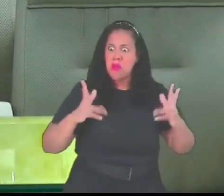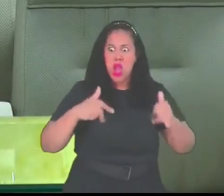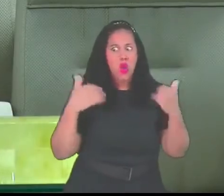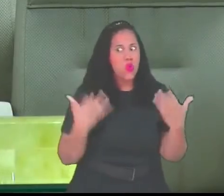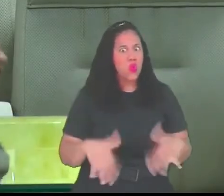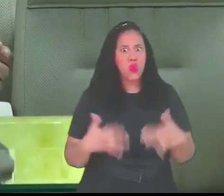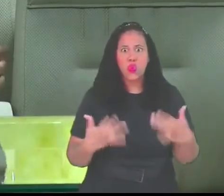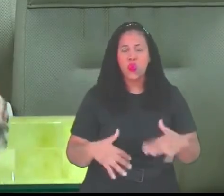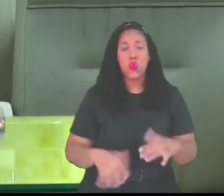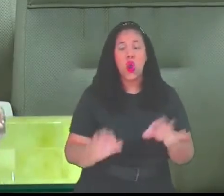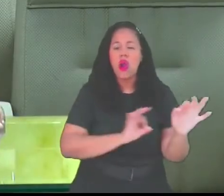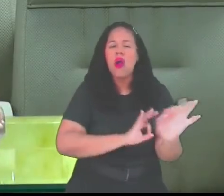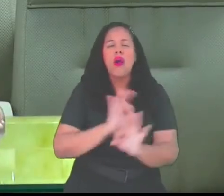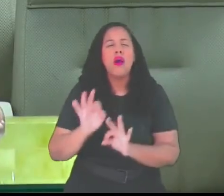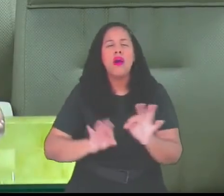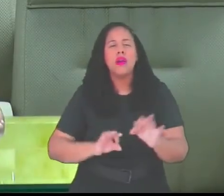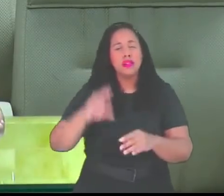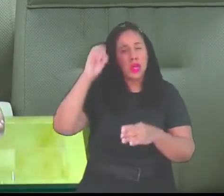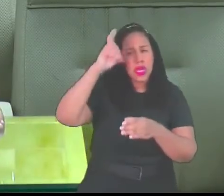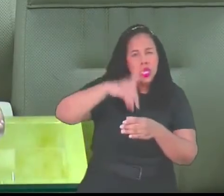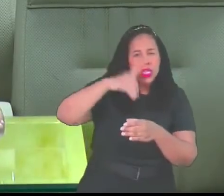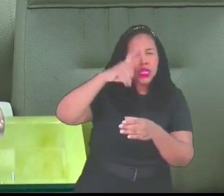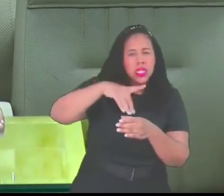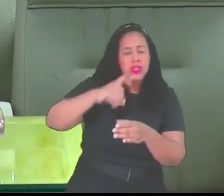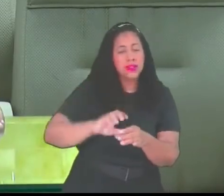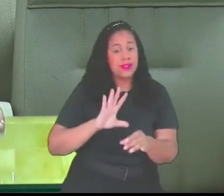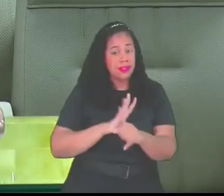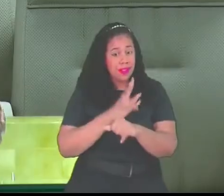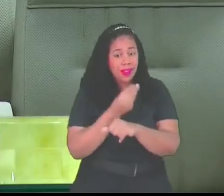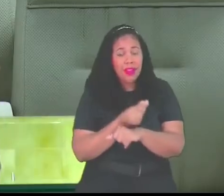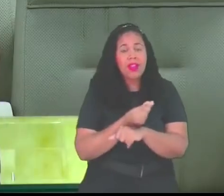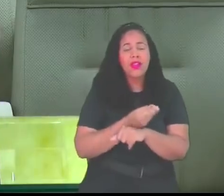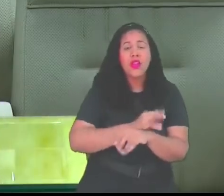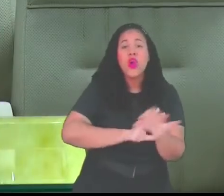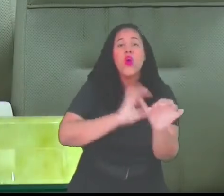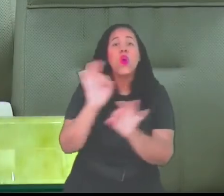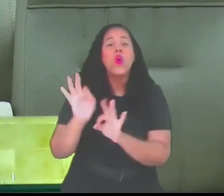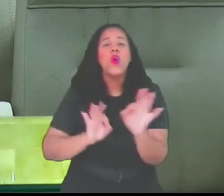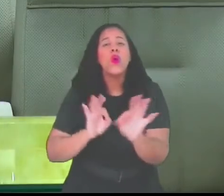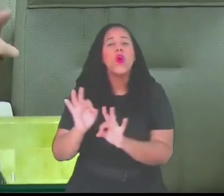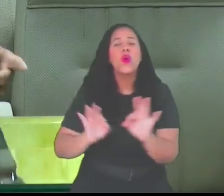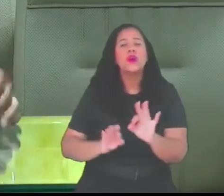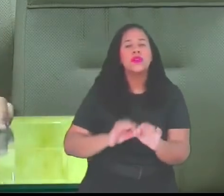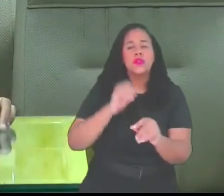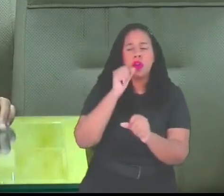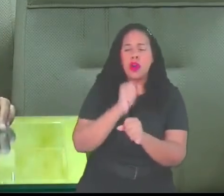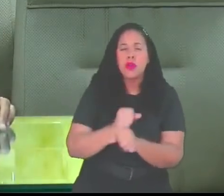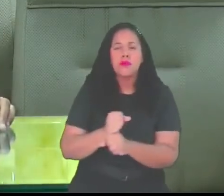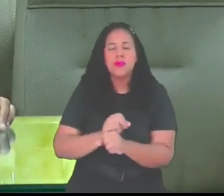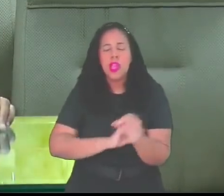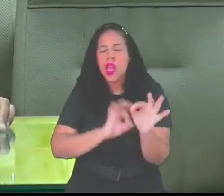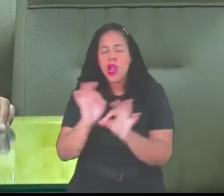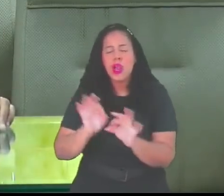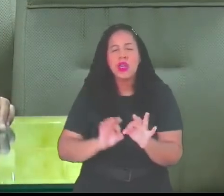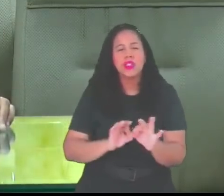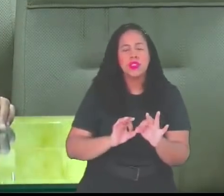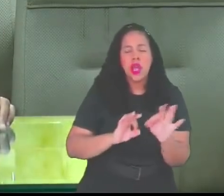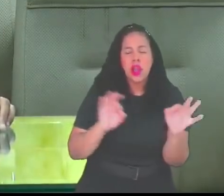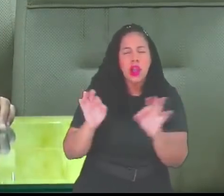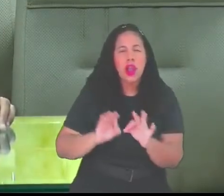os dízimos da igreja. Organizou a manutenção dos sacerdotes.